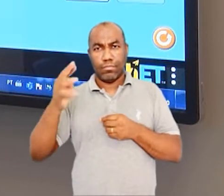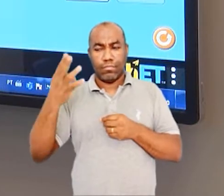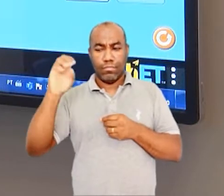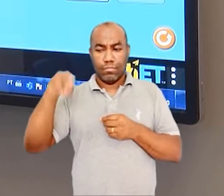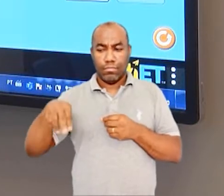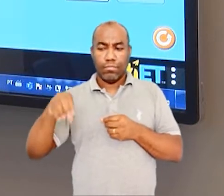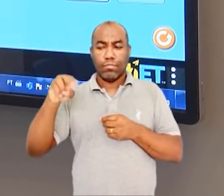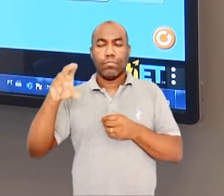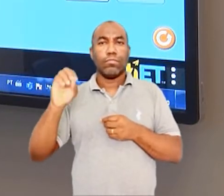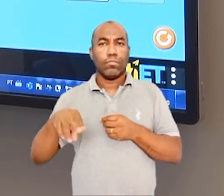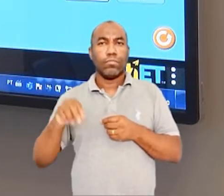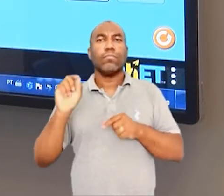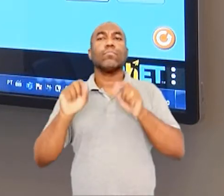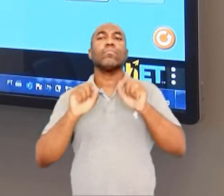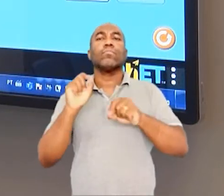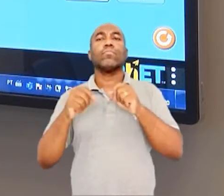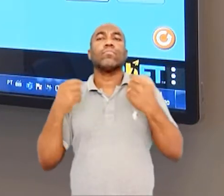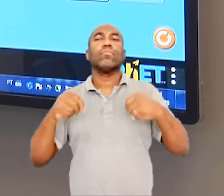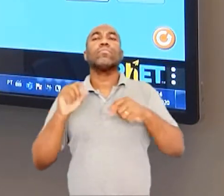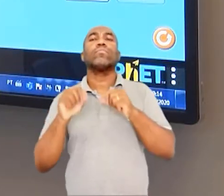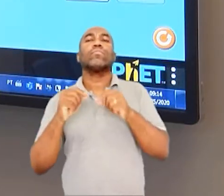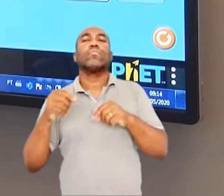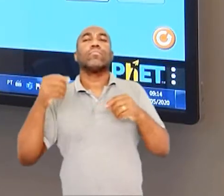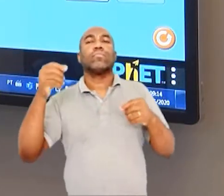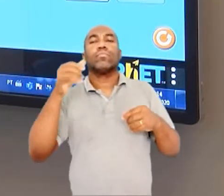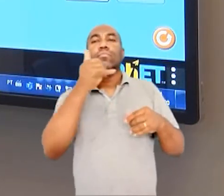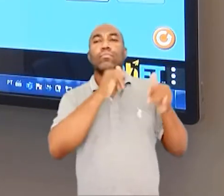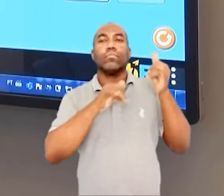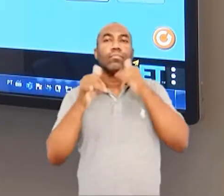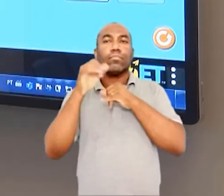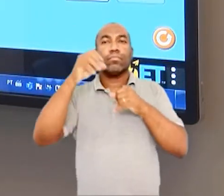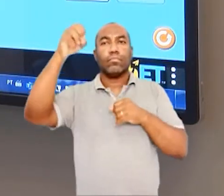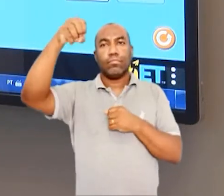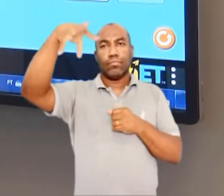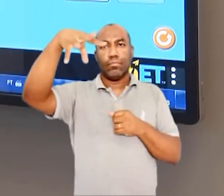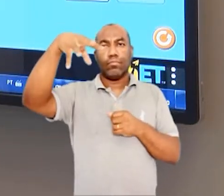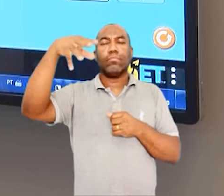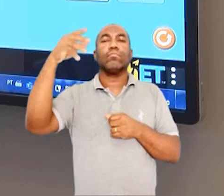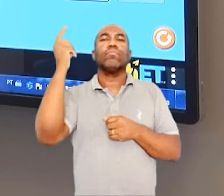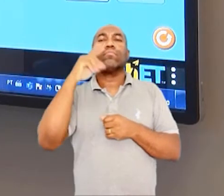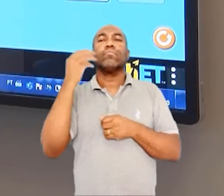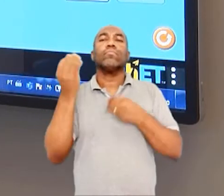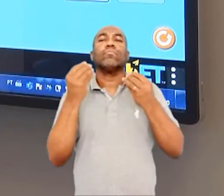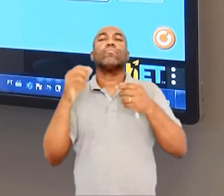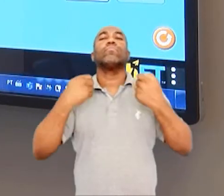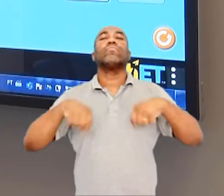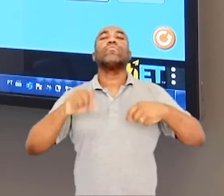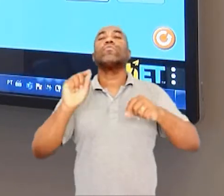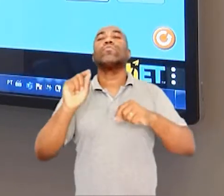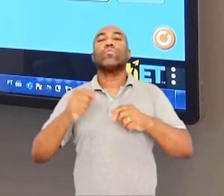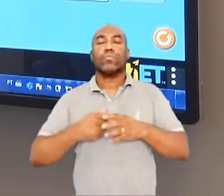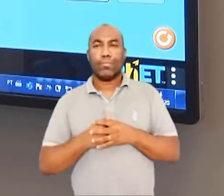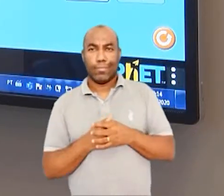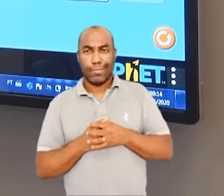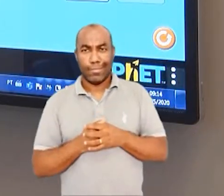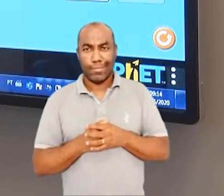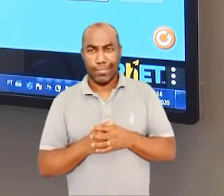quê? O que você precisa para fazer essa lâmpada emitir luz?